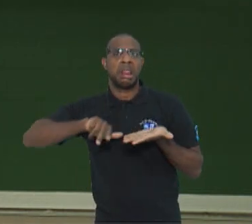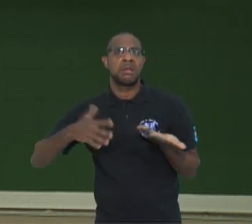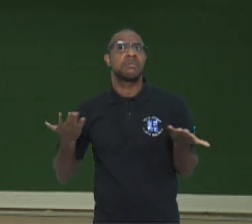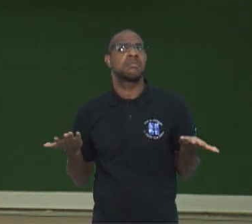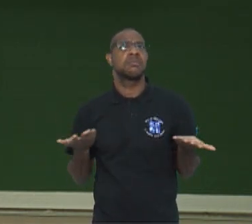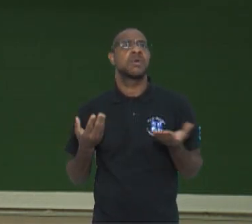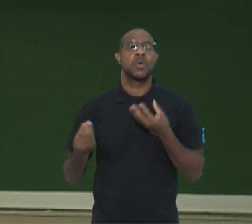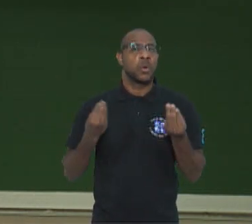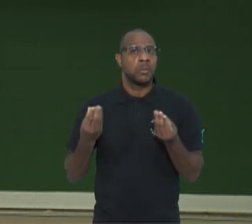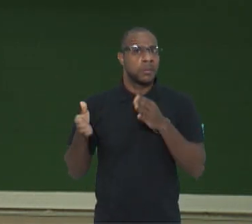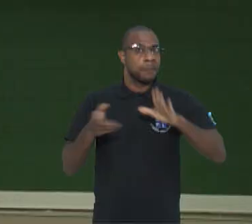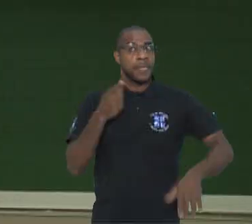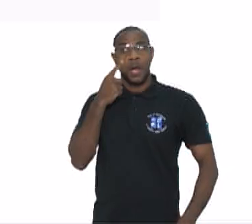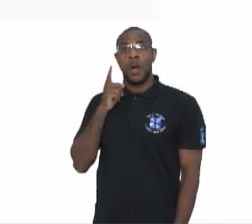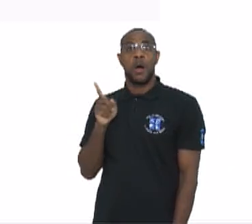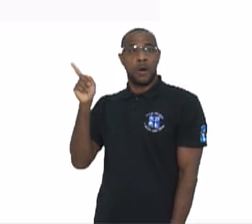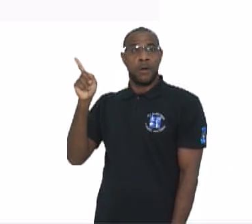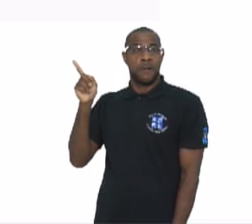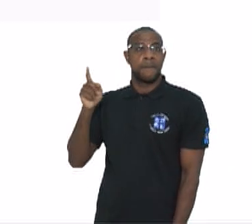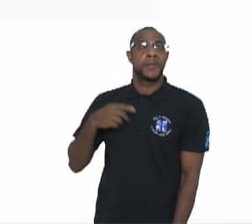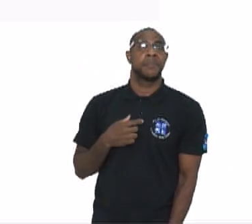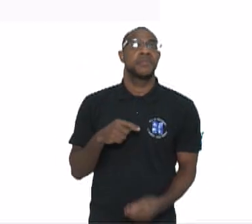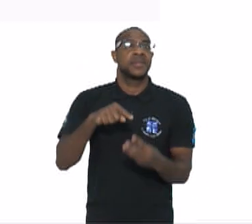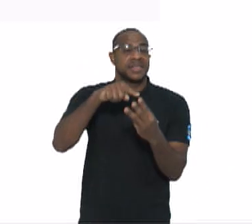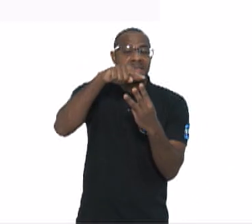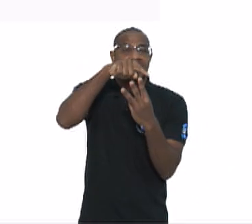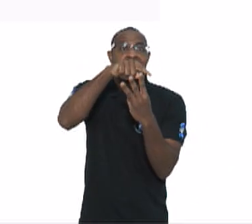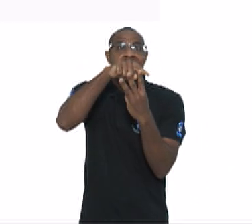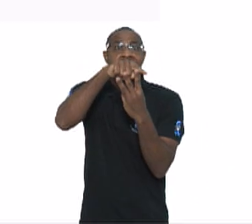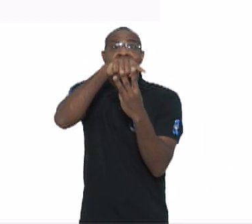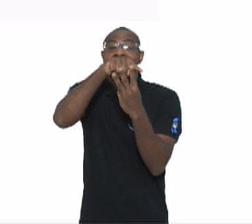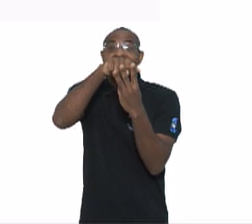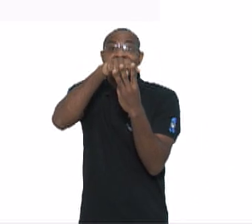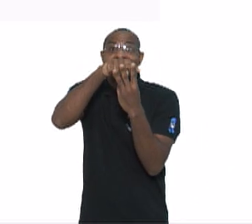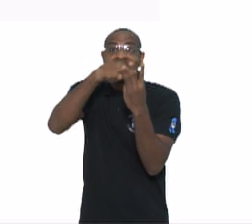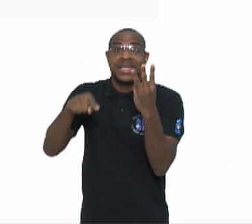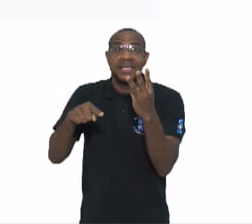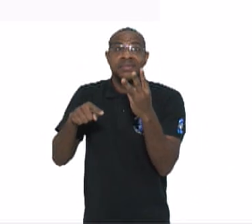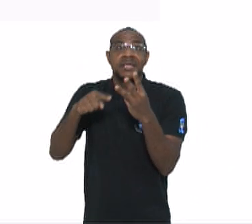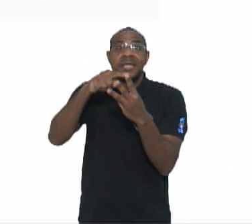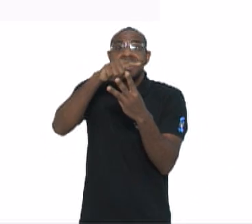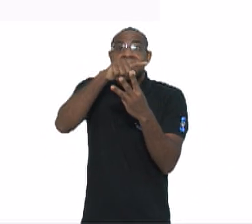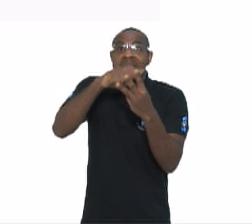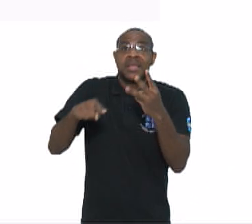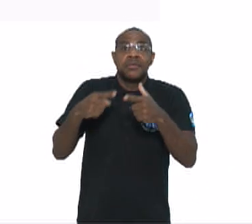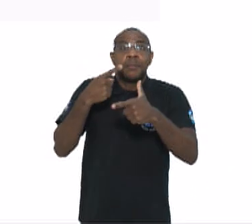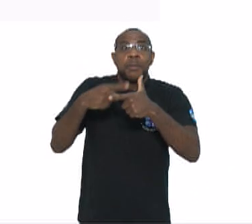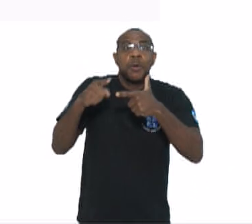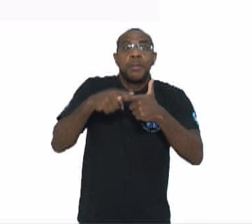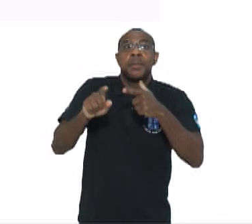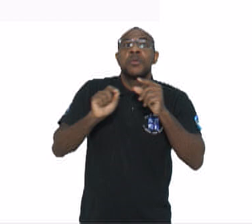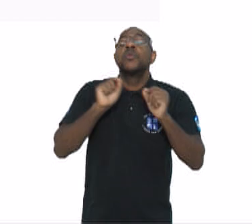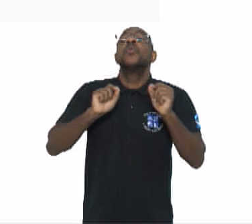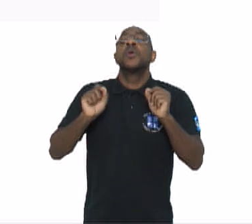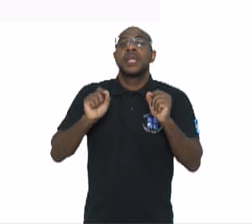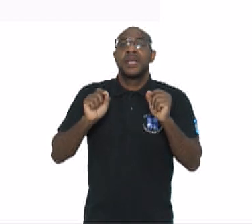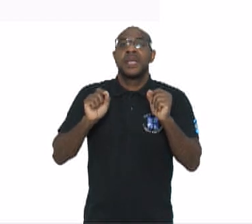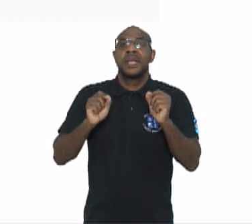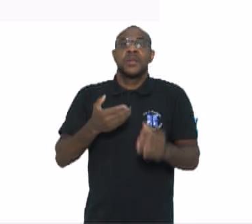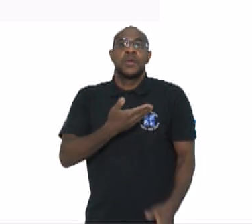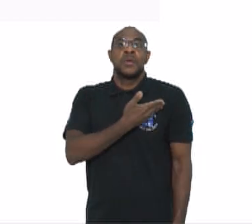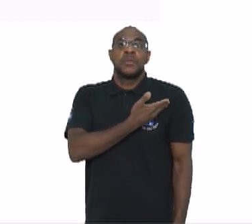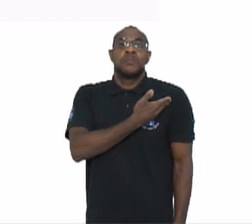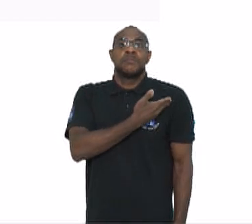mãos. Então, olhem só. 3 grandes questões sobre a privatização do saneamento. A aprovação do novo marco